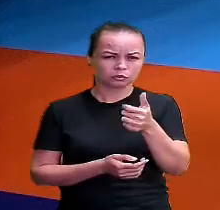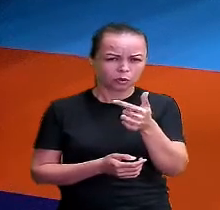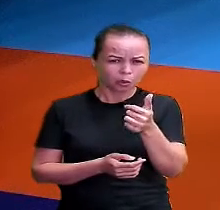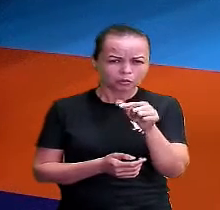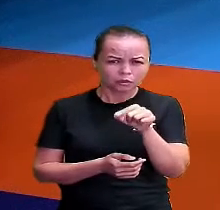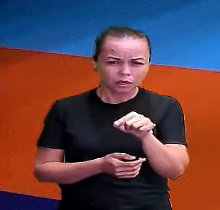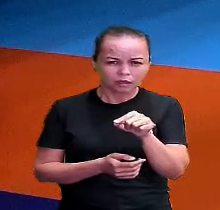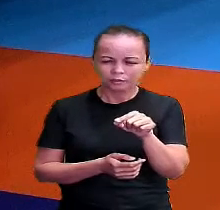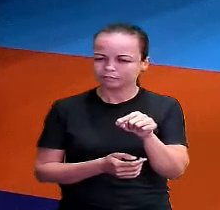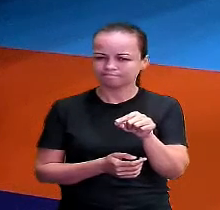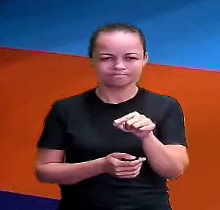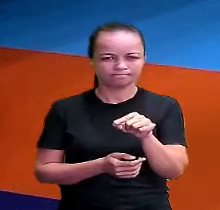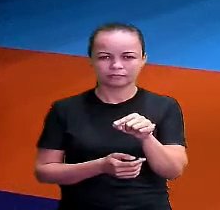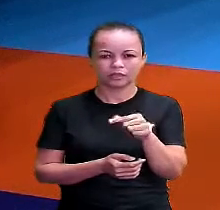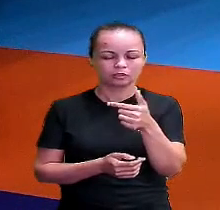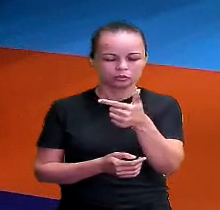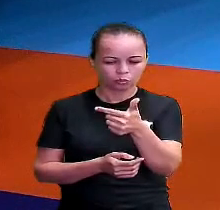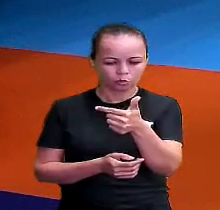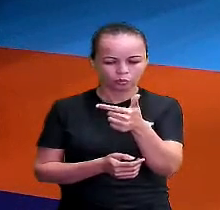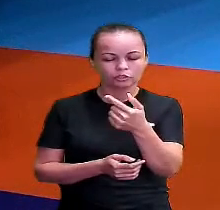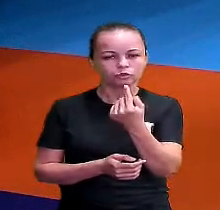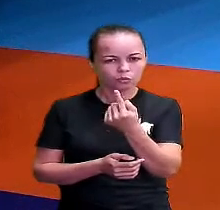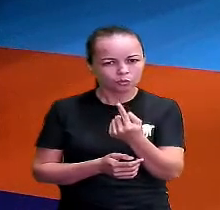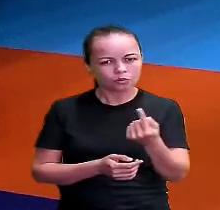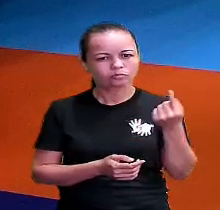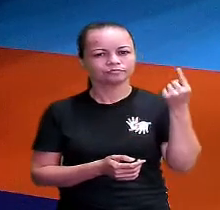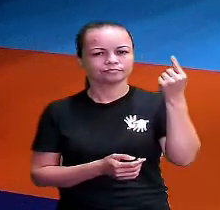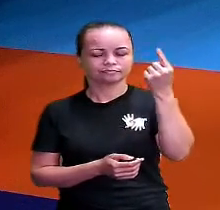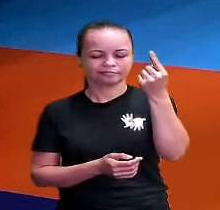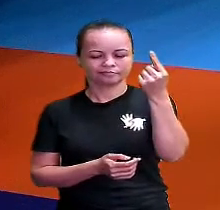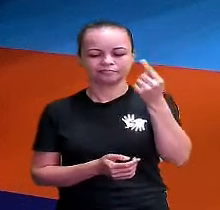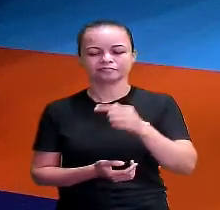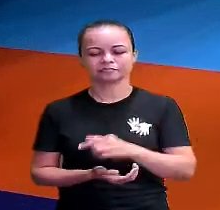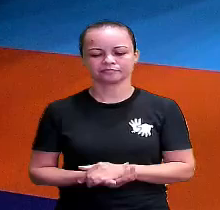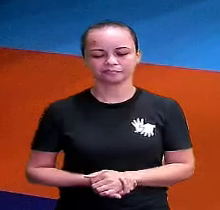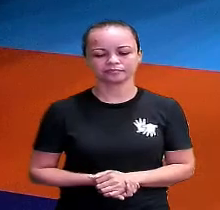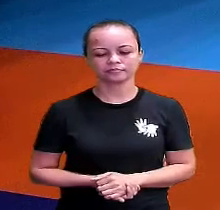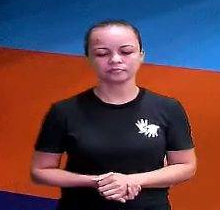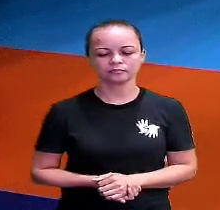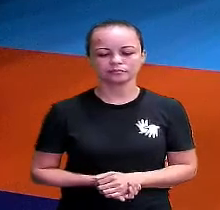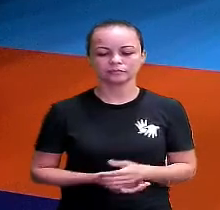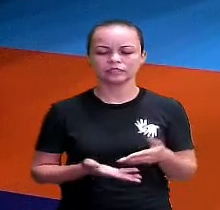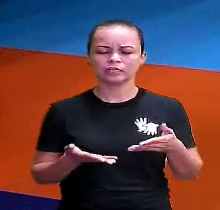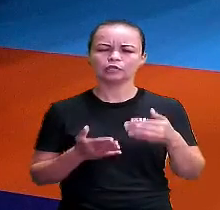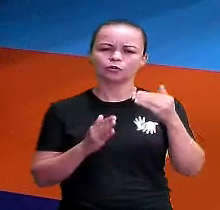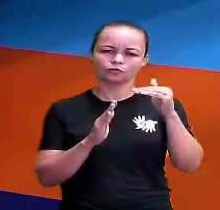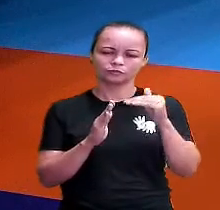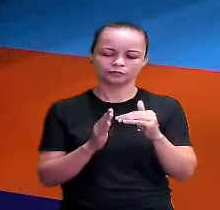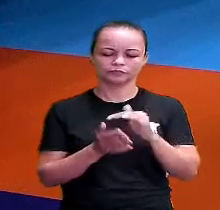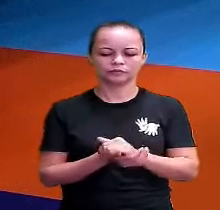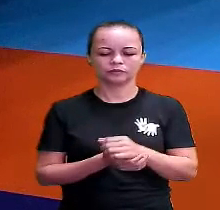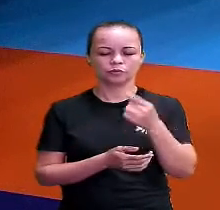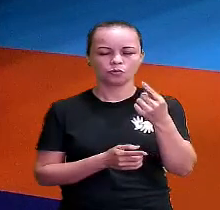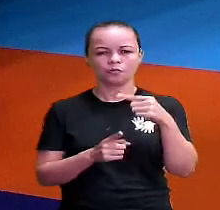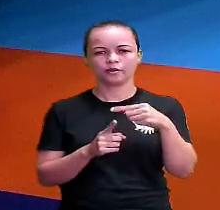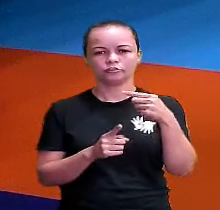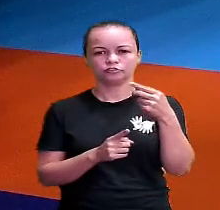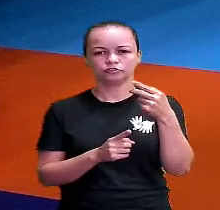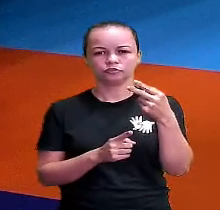12 todinho aqui. Então, eu boto 2 e subo 1 aqui, tá certo? E continuo. 1 mais